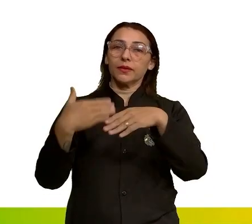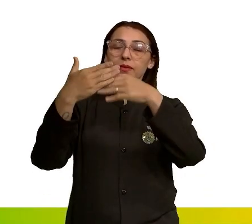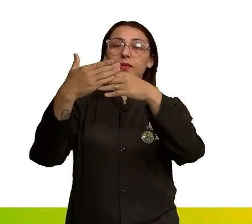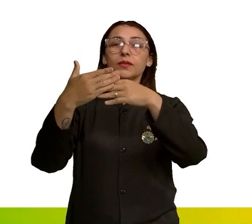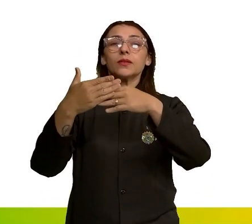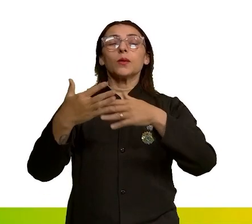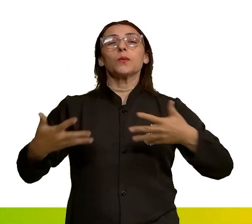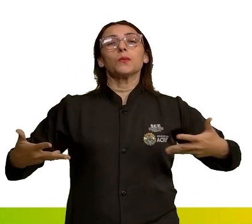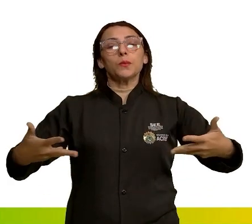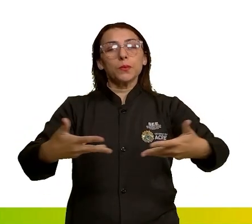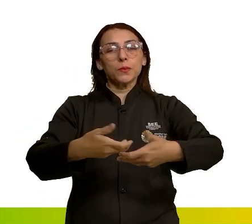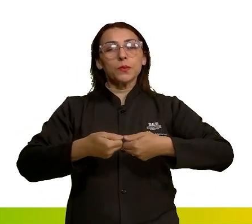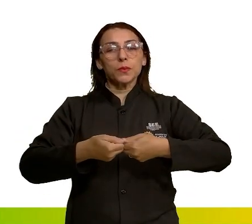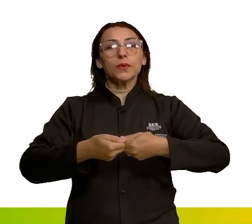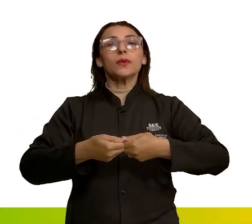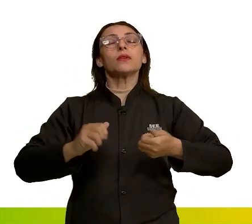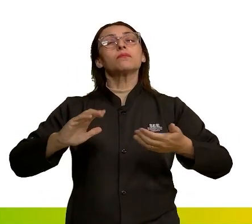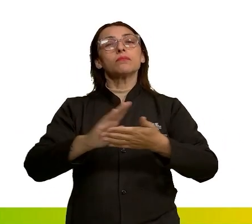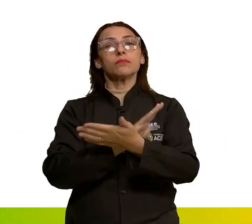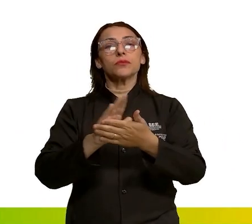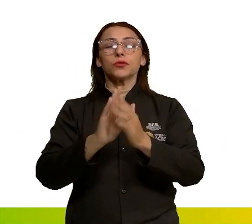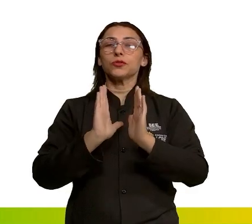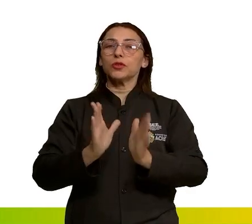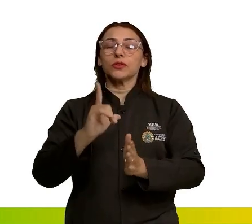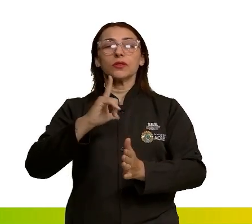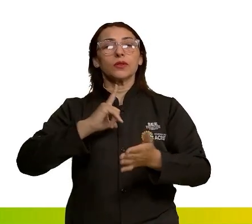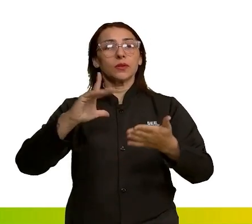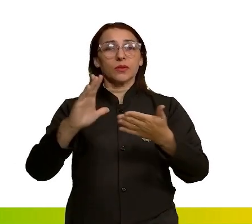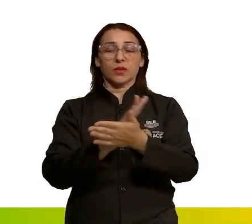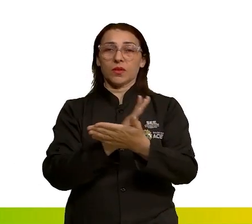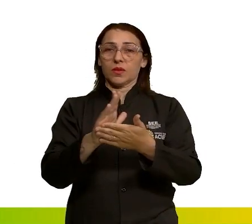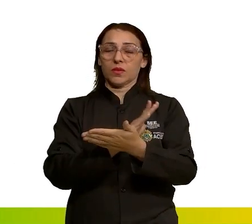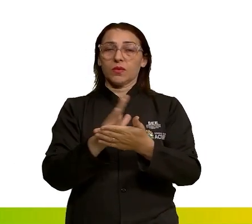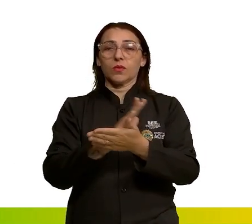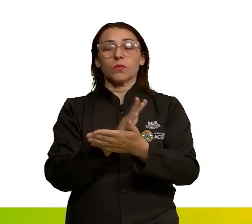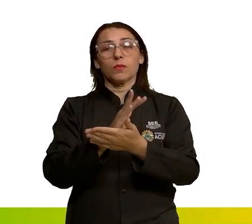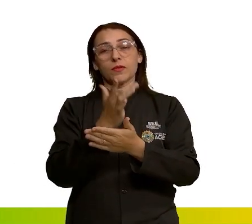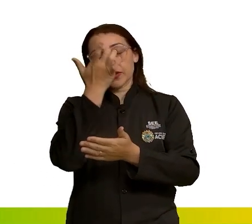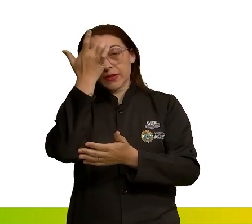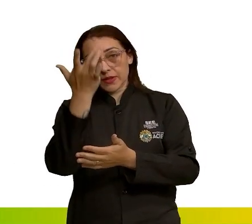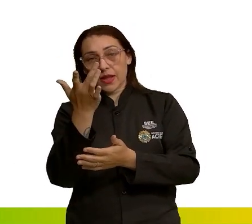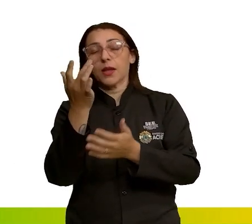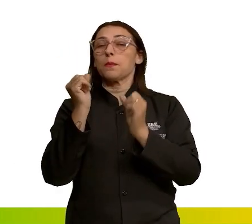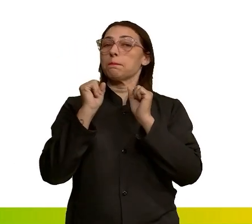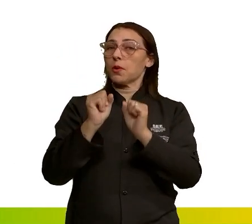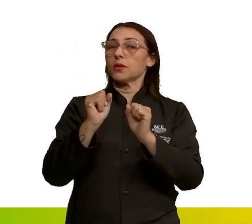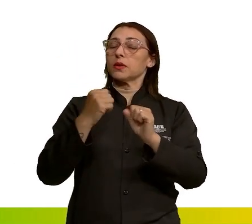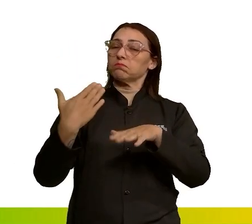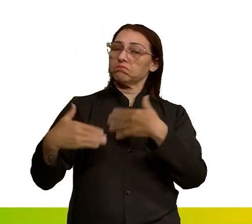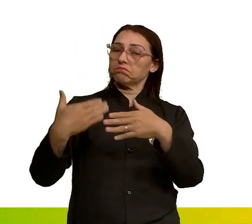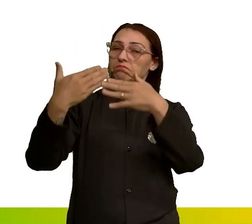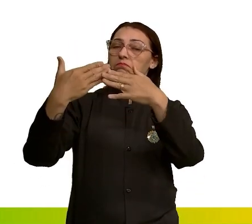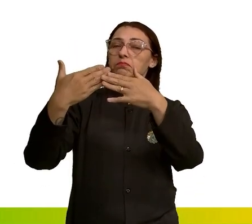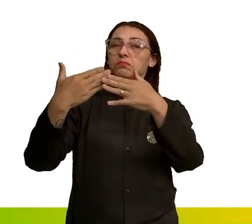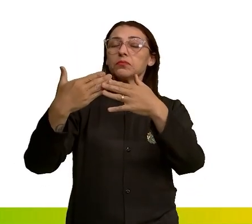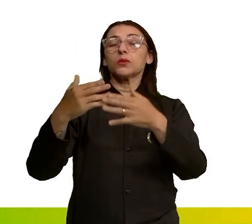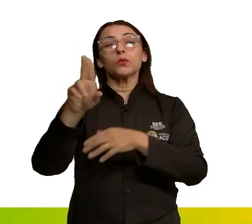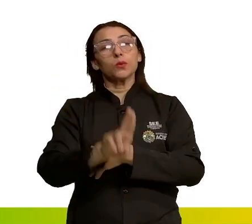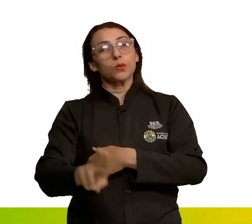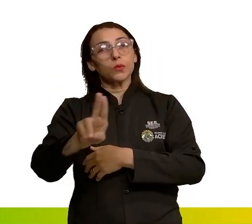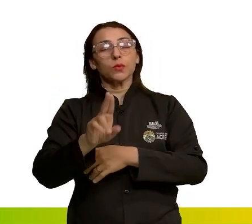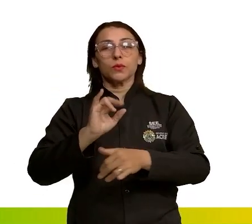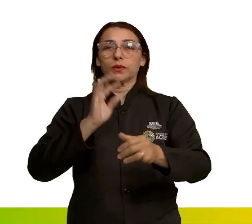Desenvolvimento de habilidades. Então, muitas vezes nós já temos alguma aptidão e essa aptidão pode ser desenvolvida através do uso